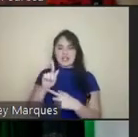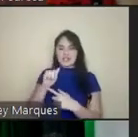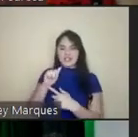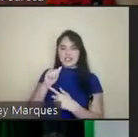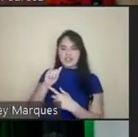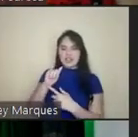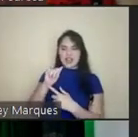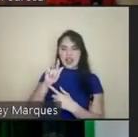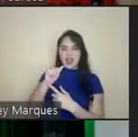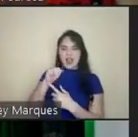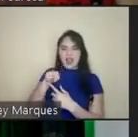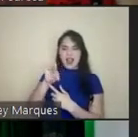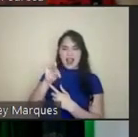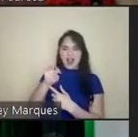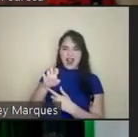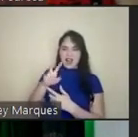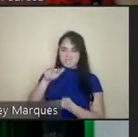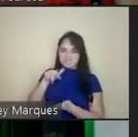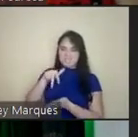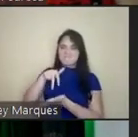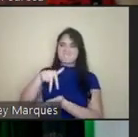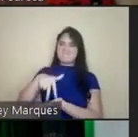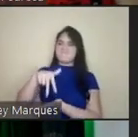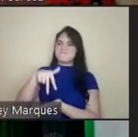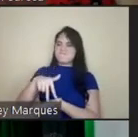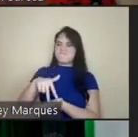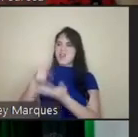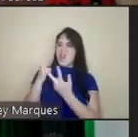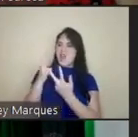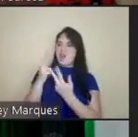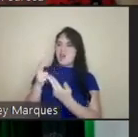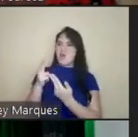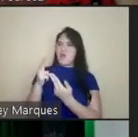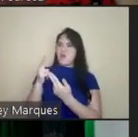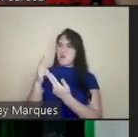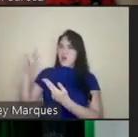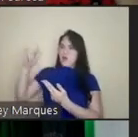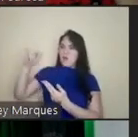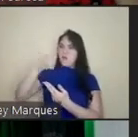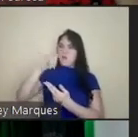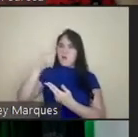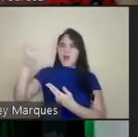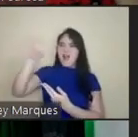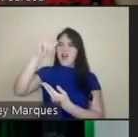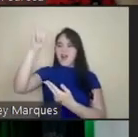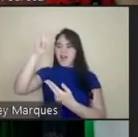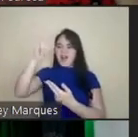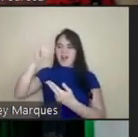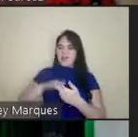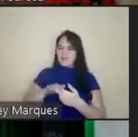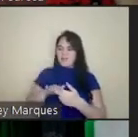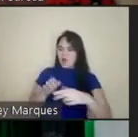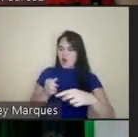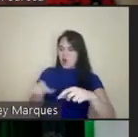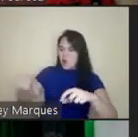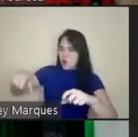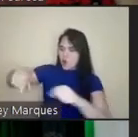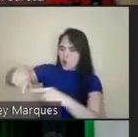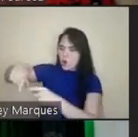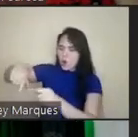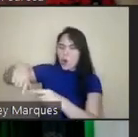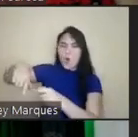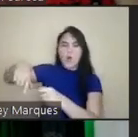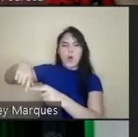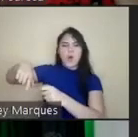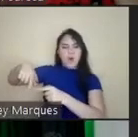um coqueiro, ágil como uma ave, vai pegar todas as bolas e barrar todos os gols do mundo. Segundo o